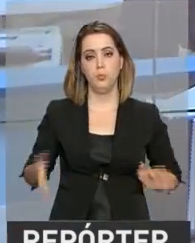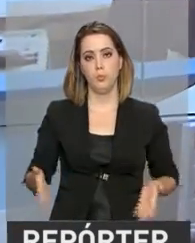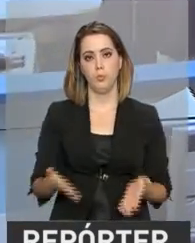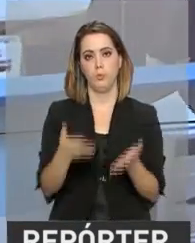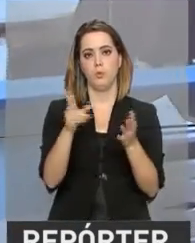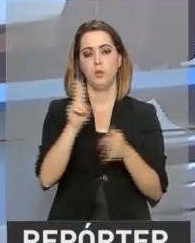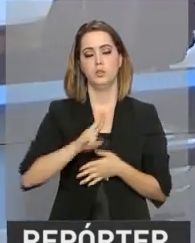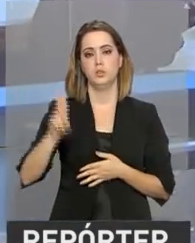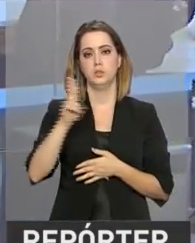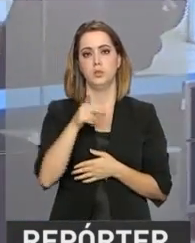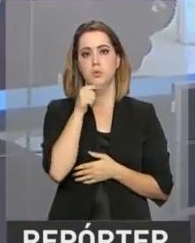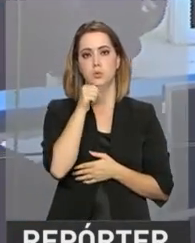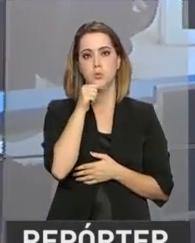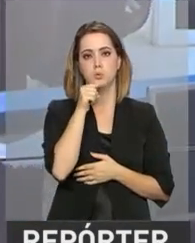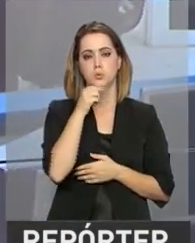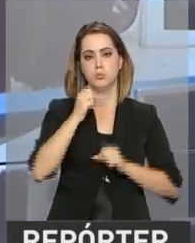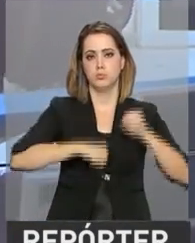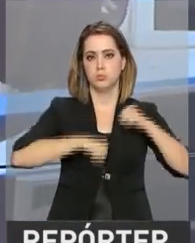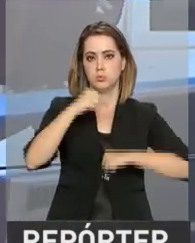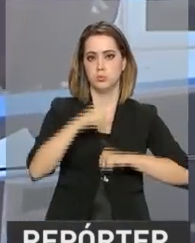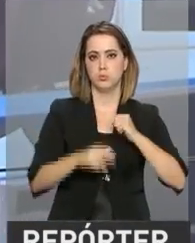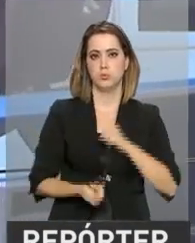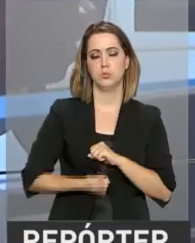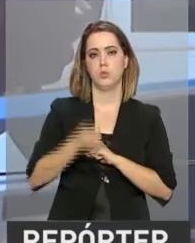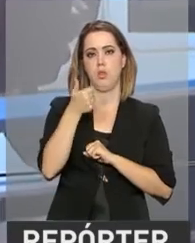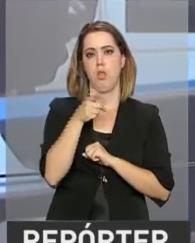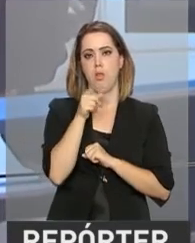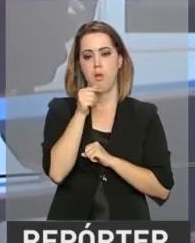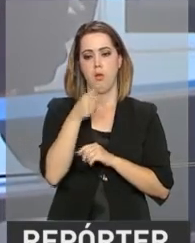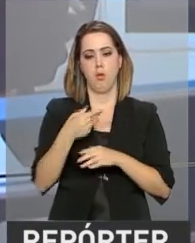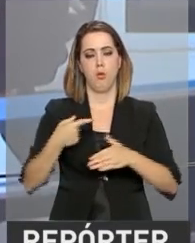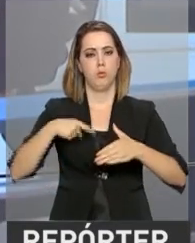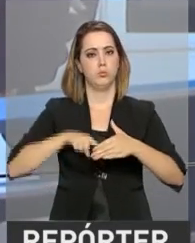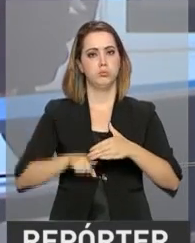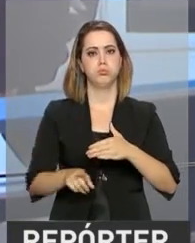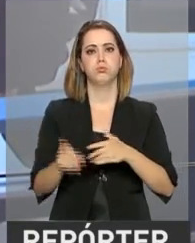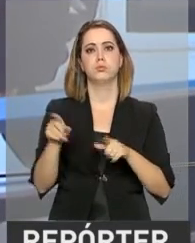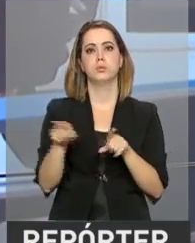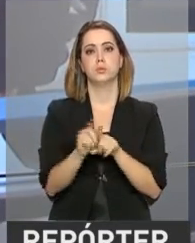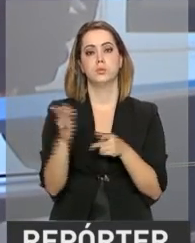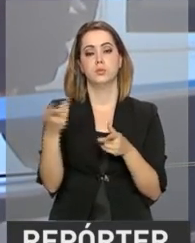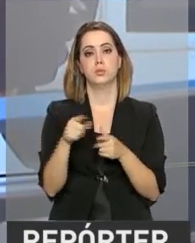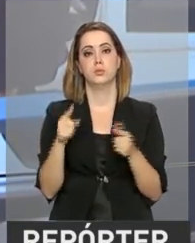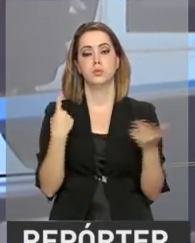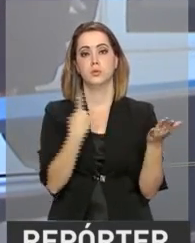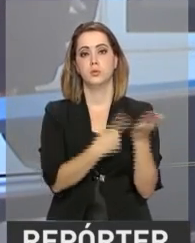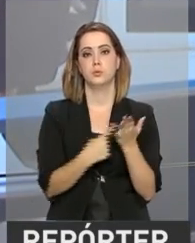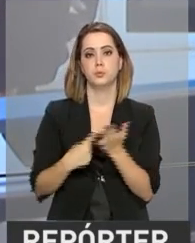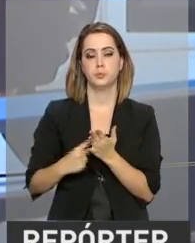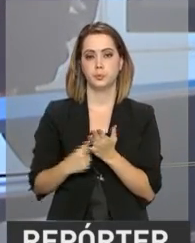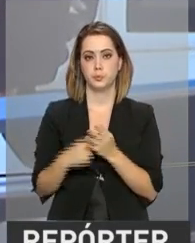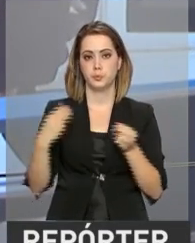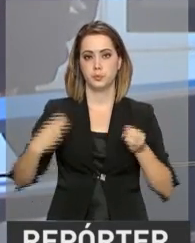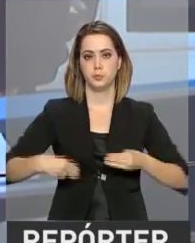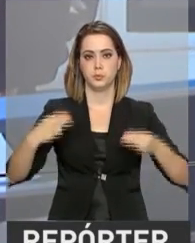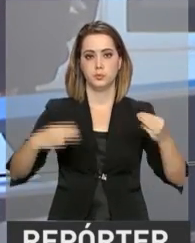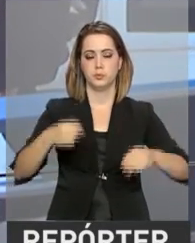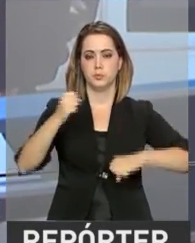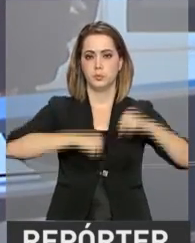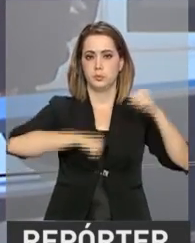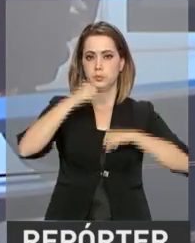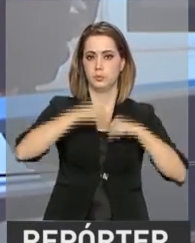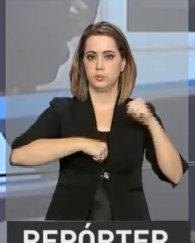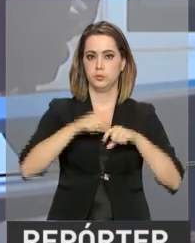na indústria e melhorar o gerenciamento de recursos hídricos no brasil é o que pretende o acordo assinado entre o ministério da indústria e